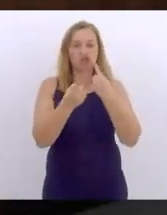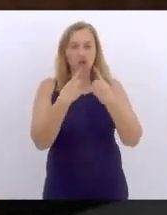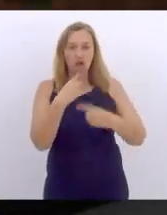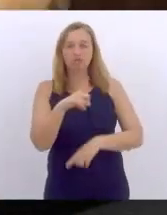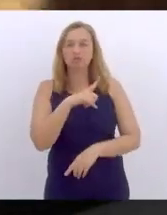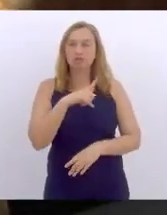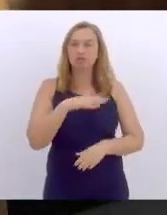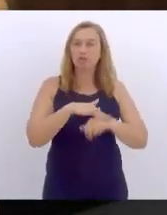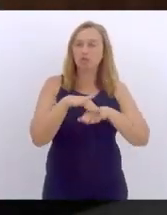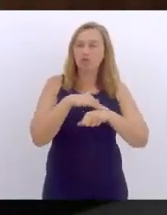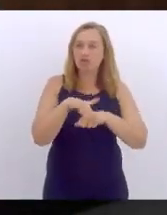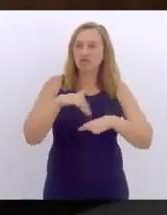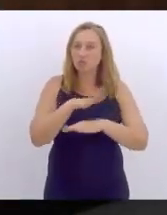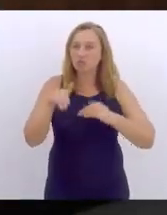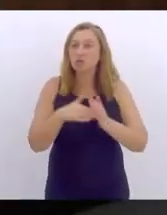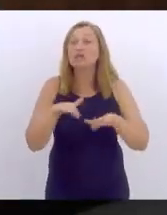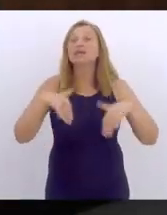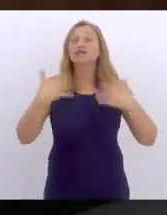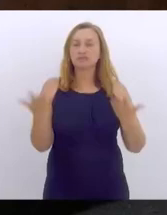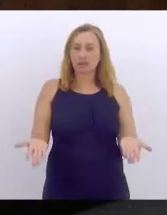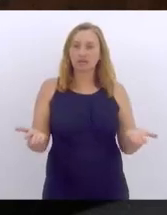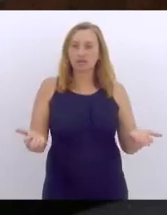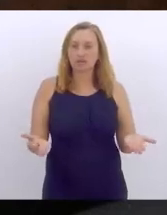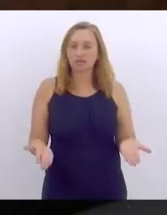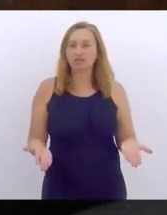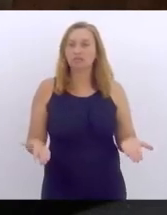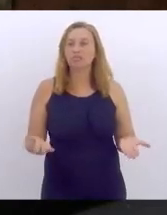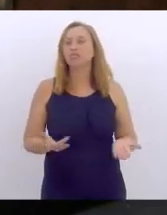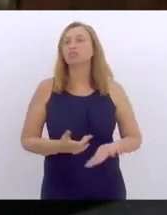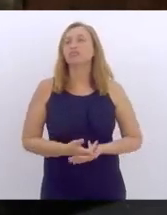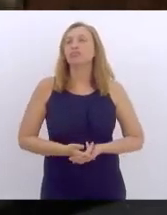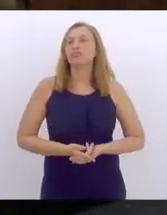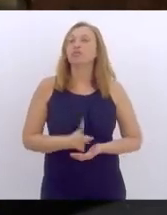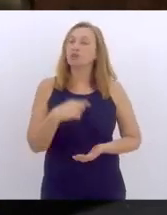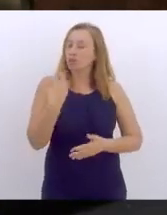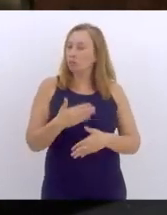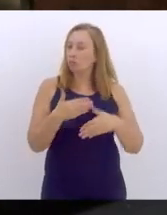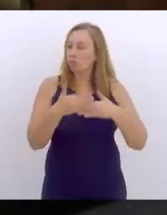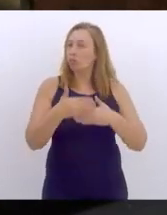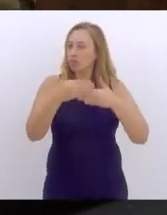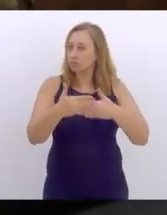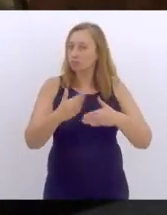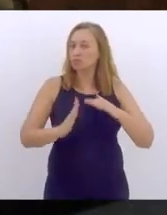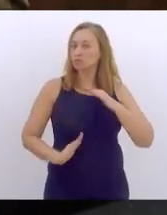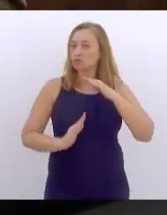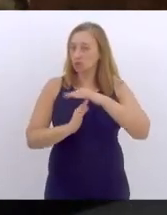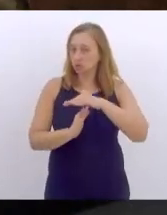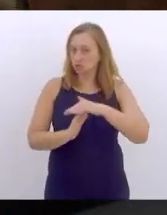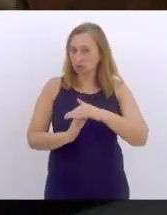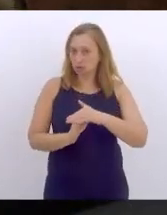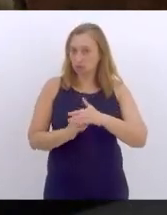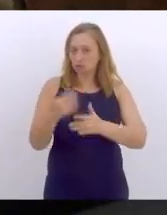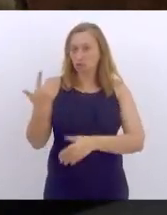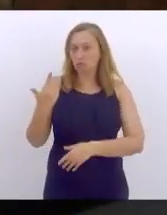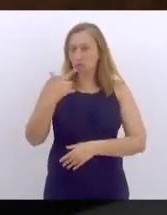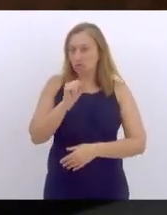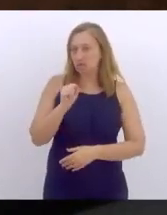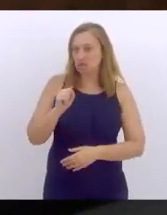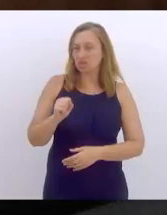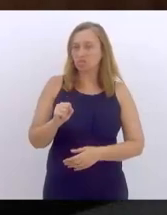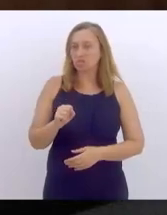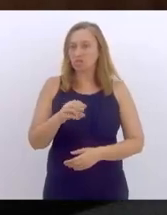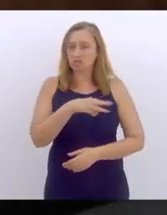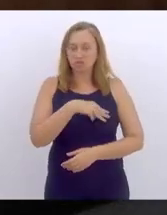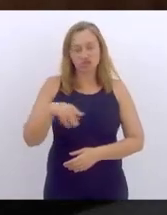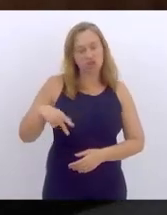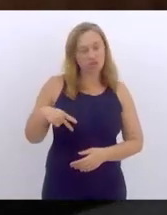conversa com todo mundo. Então, qual é a situação? Nós avançamos no limite do possível e arrancamos do Ministério Público,